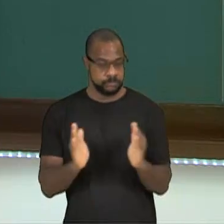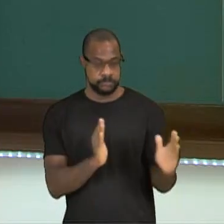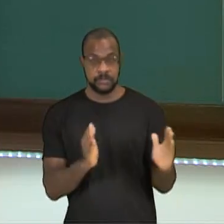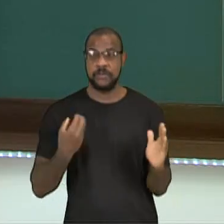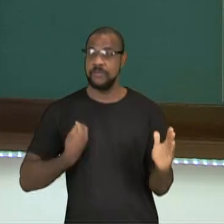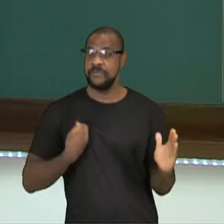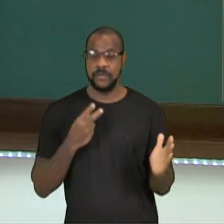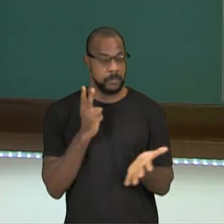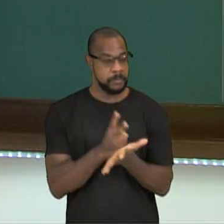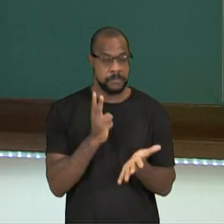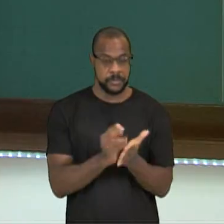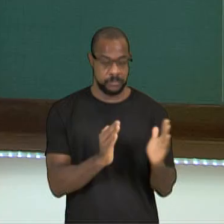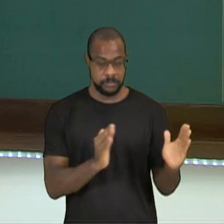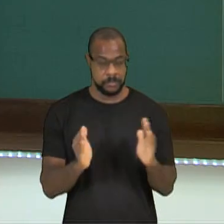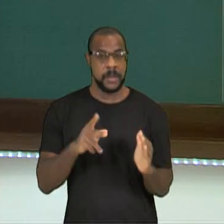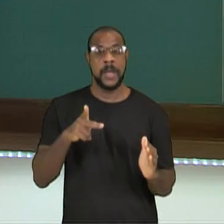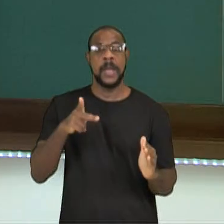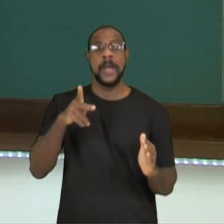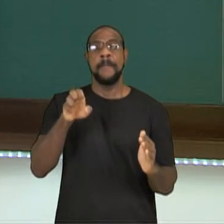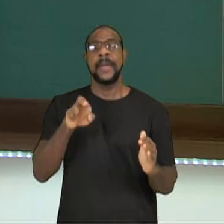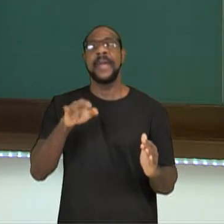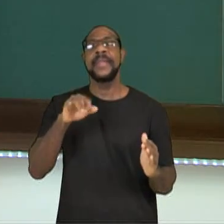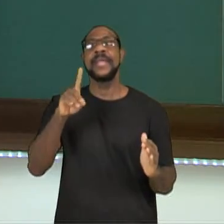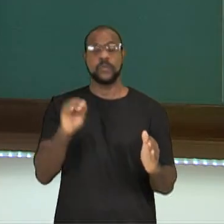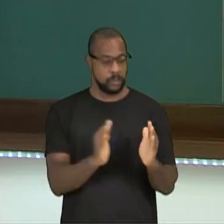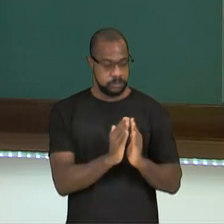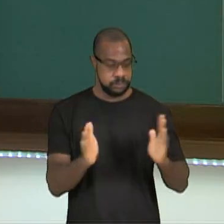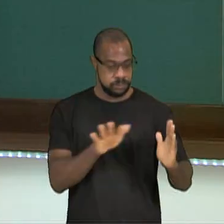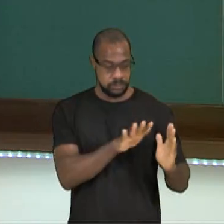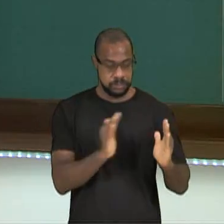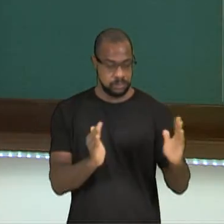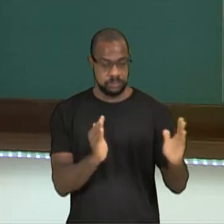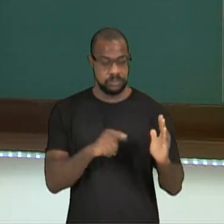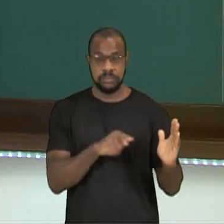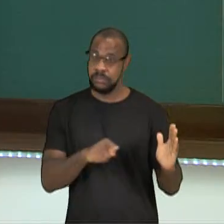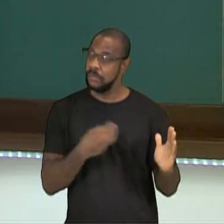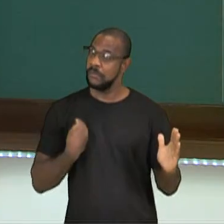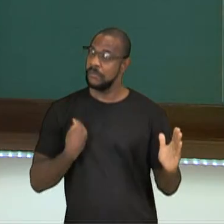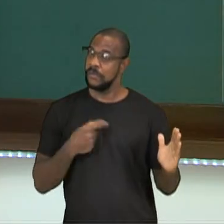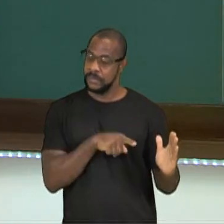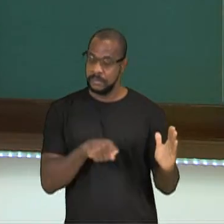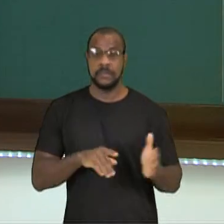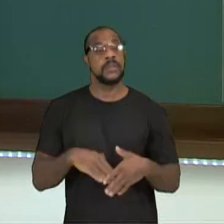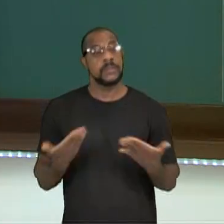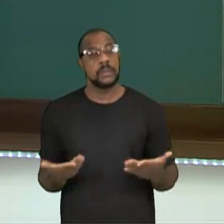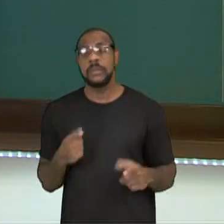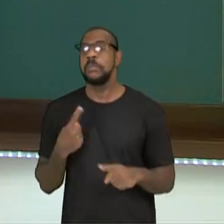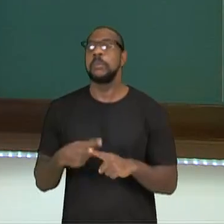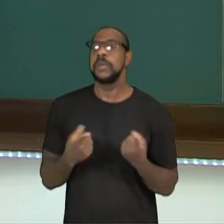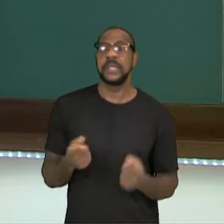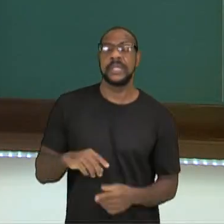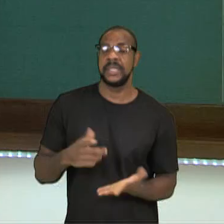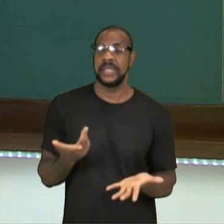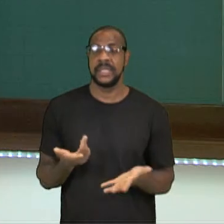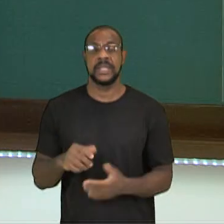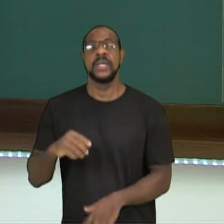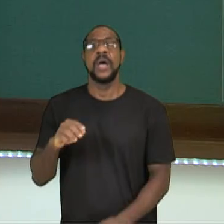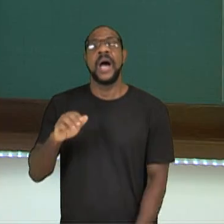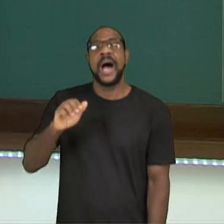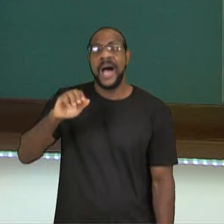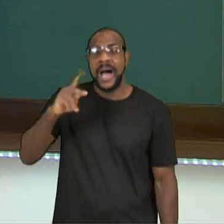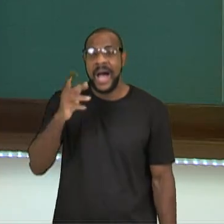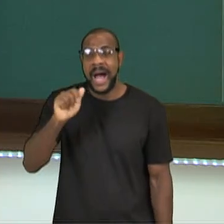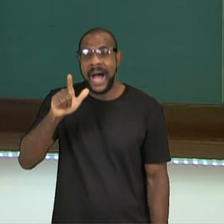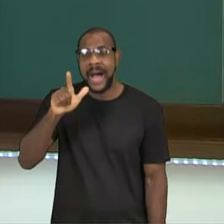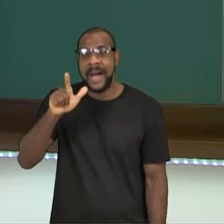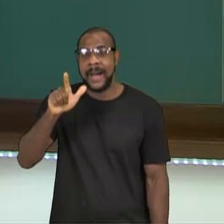viveram no mesmo período. A situação do Australopithecus em se extinguir e por que a linha habilis continuou, é